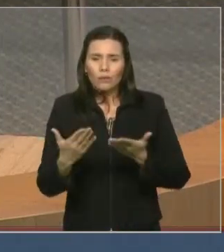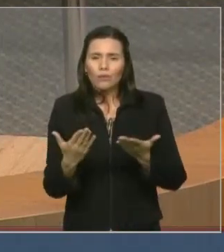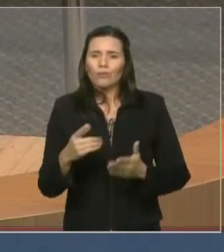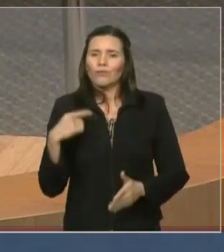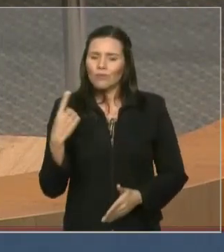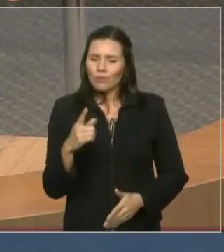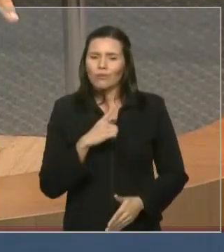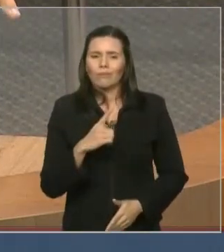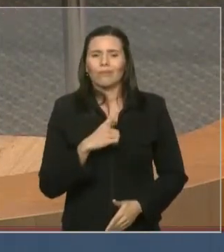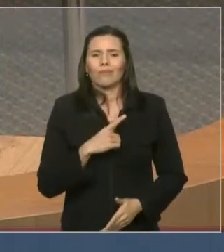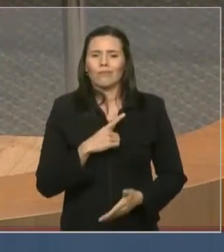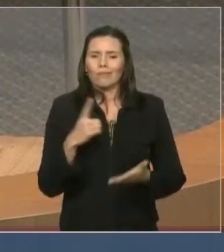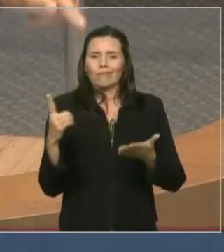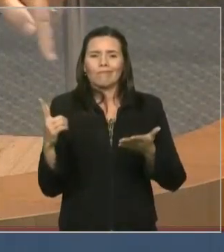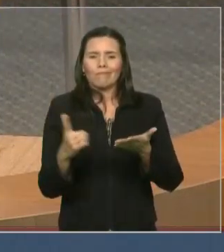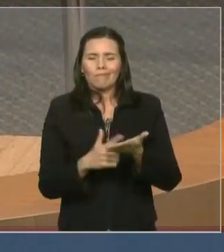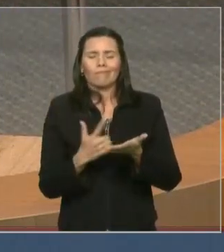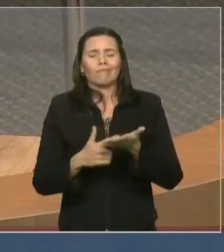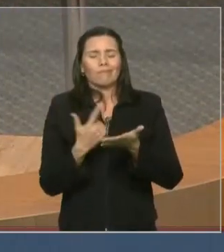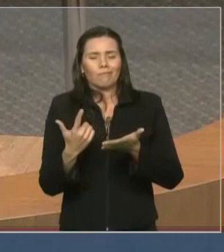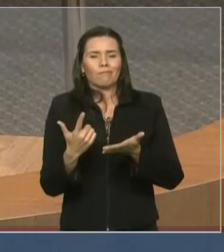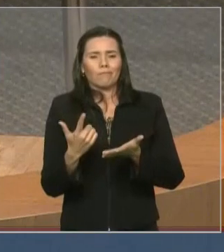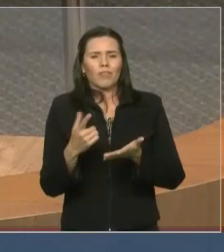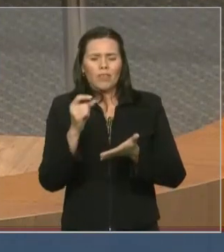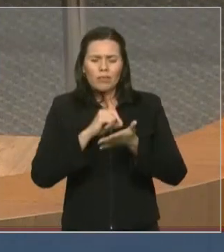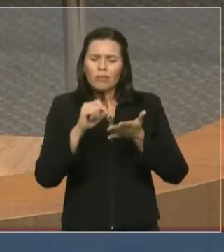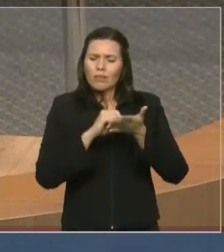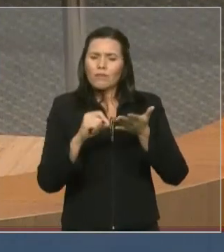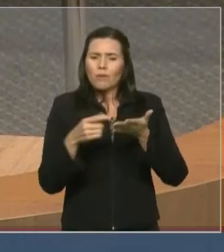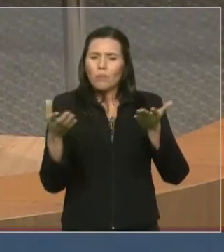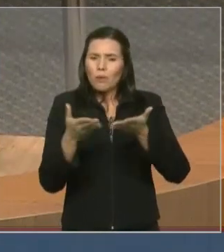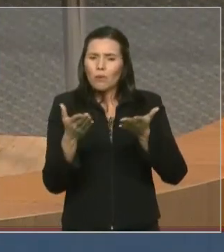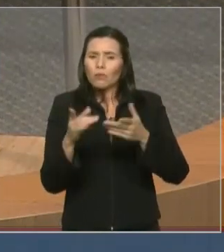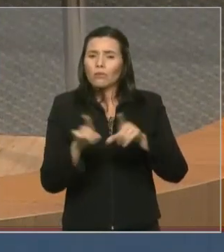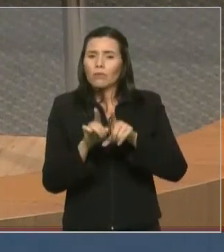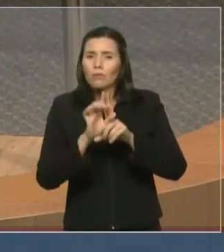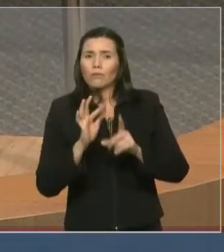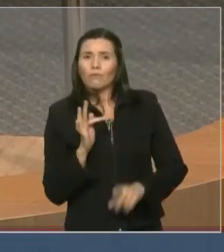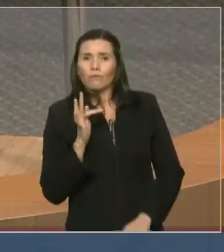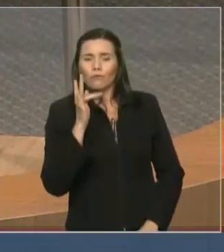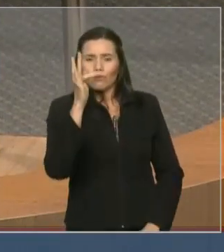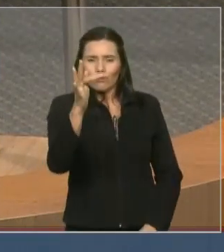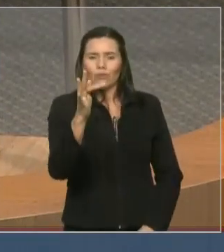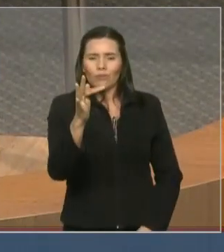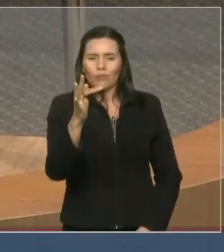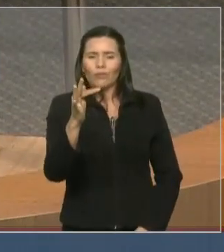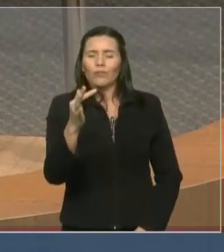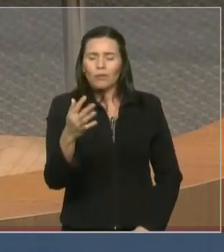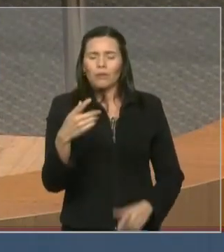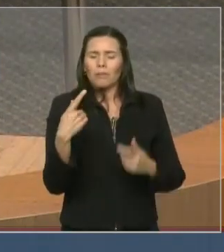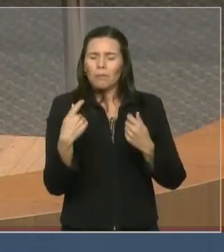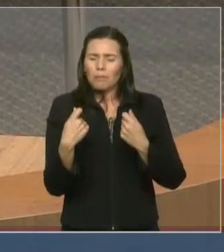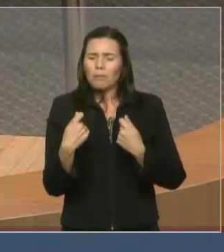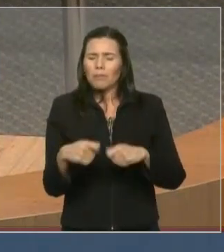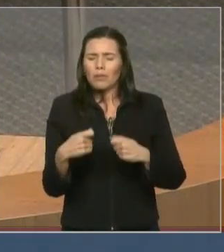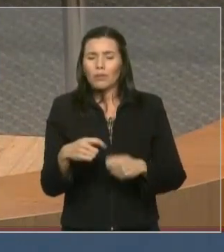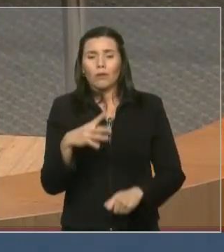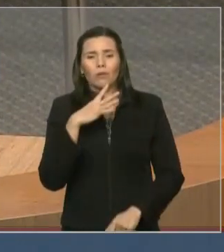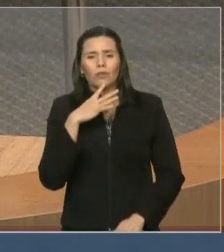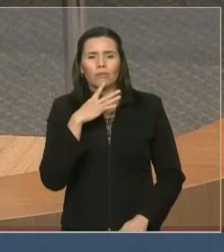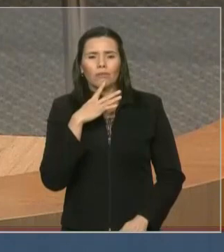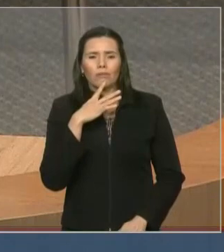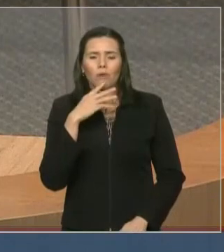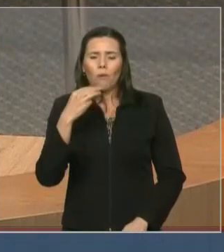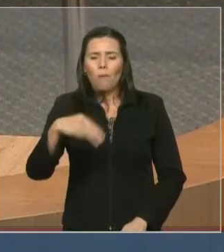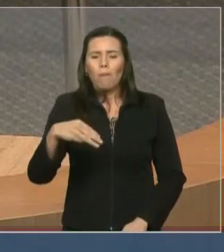escrevemos para as gerações de hoje e para as gerações do futuro. Essas que precisam conhecer o Maranhão de ontem. Esse é que é o trabalho